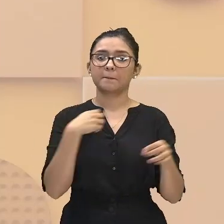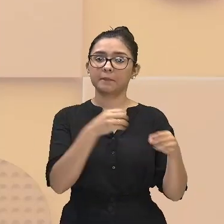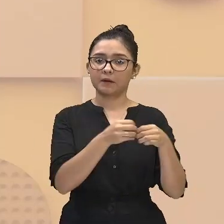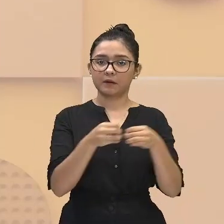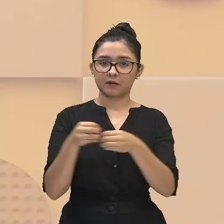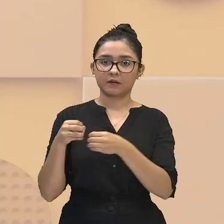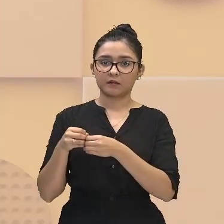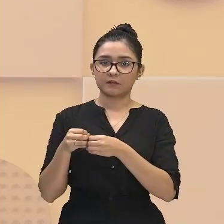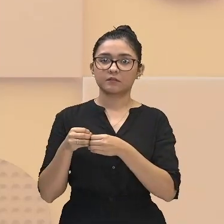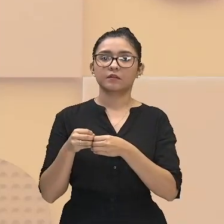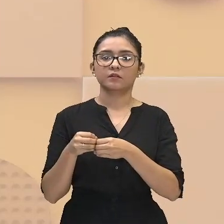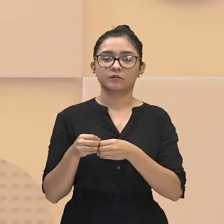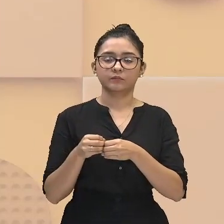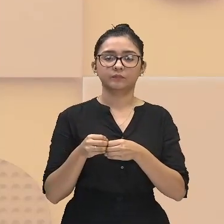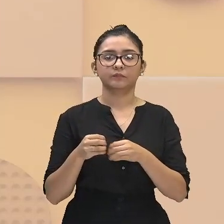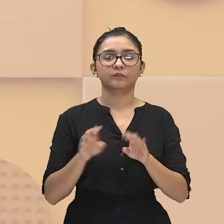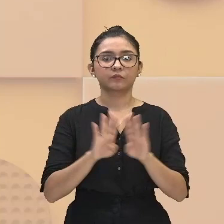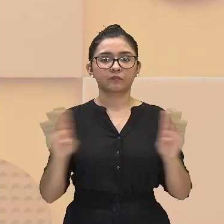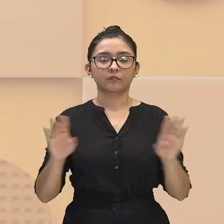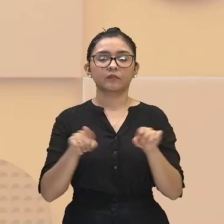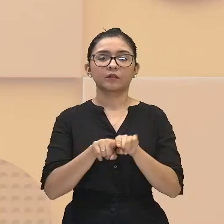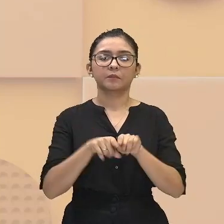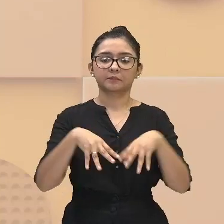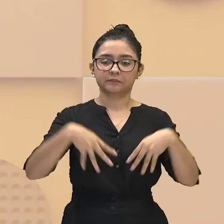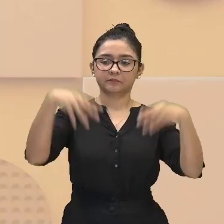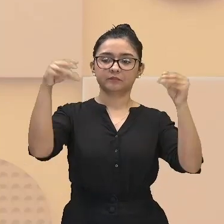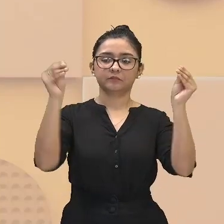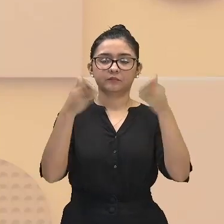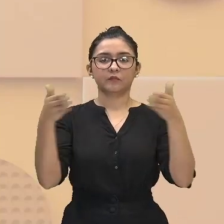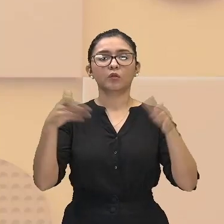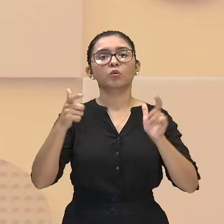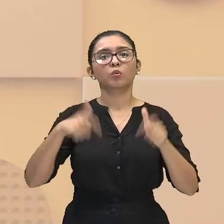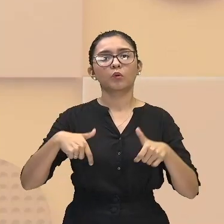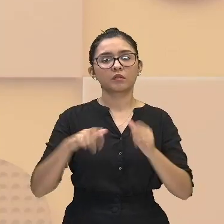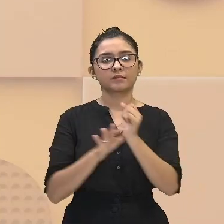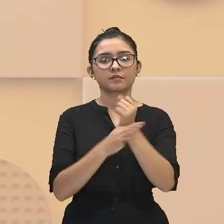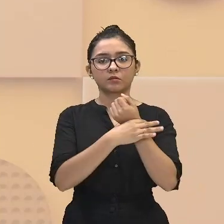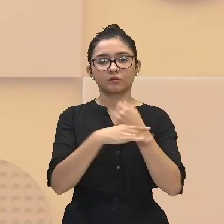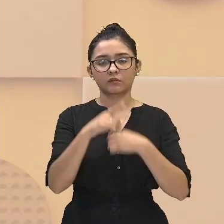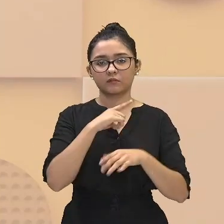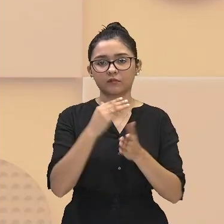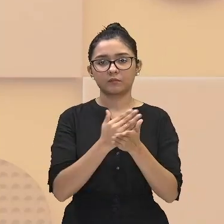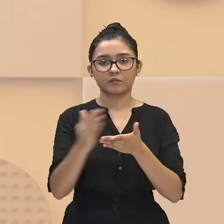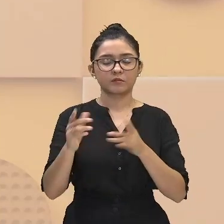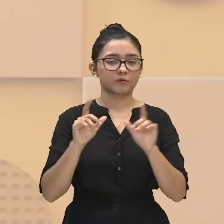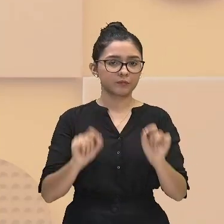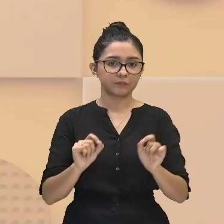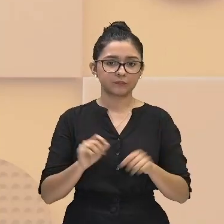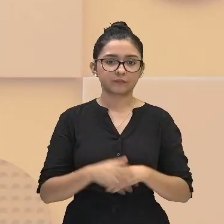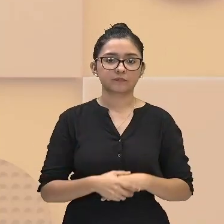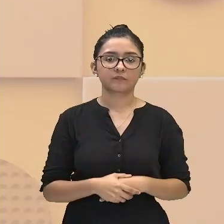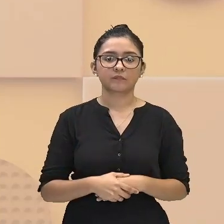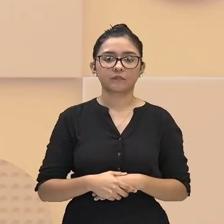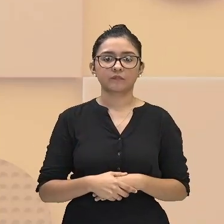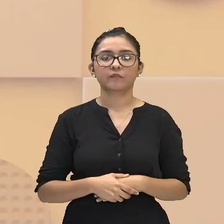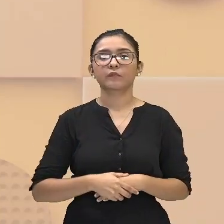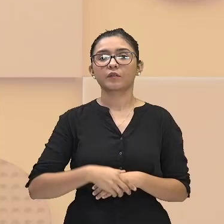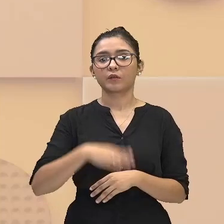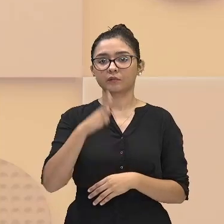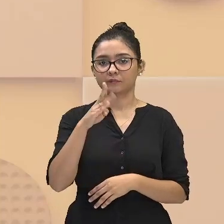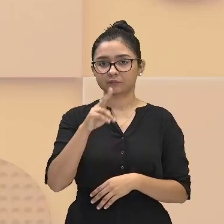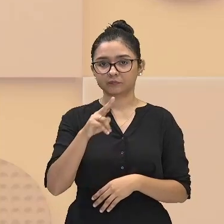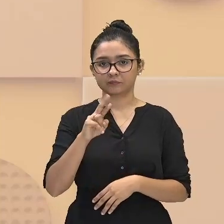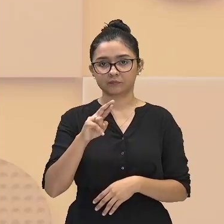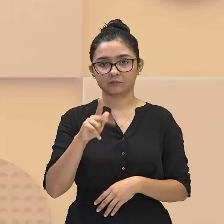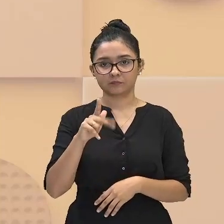a fortalezas, próximas a castelos, que eram locais seguros, e vão dar origem ao que vai ser chamado de burgos.